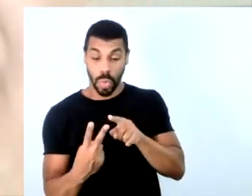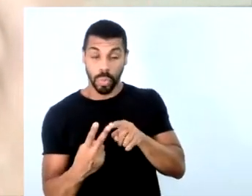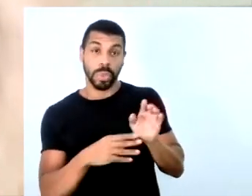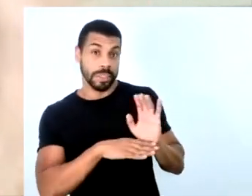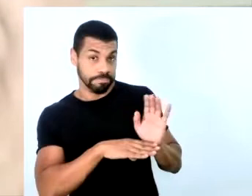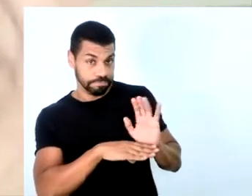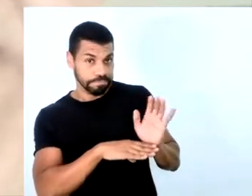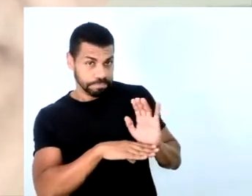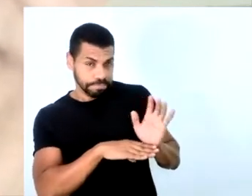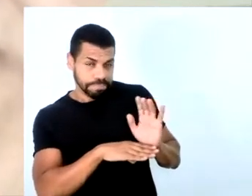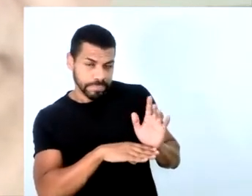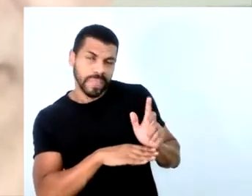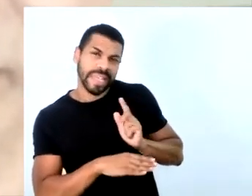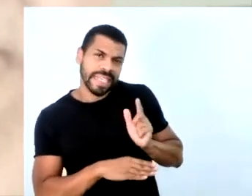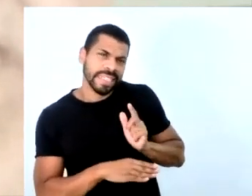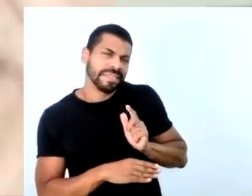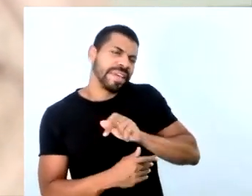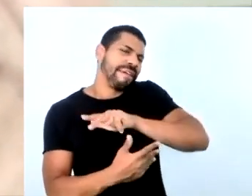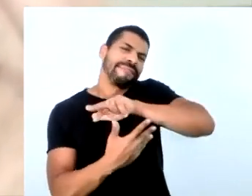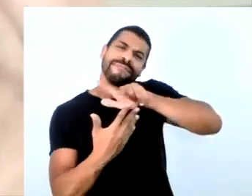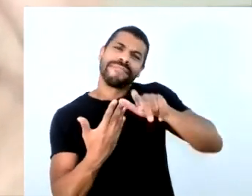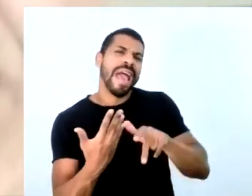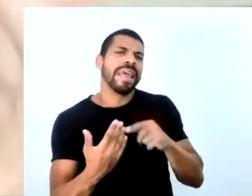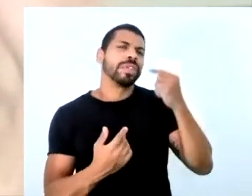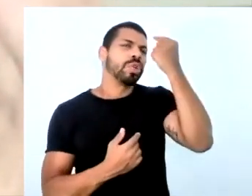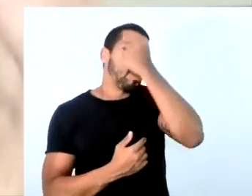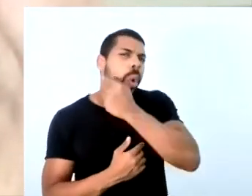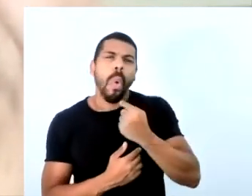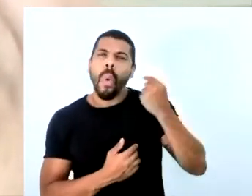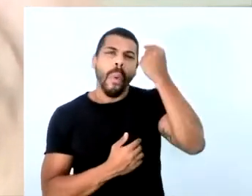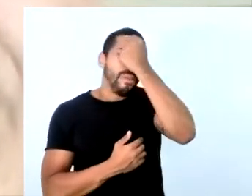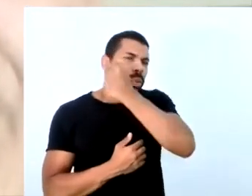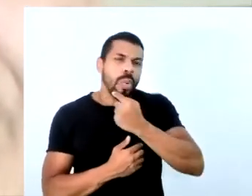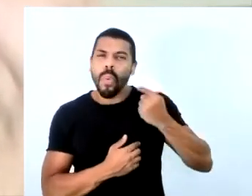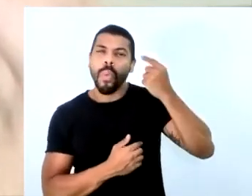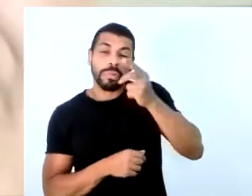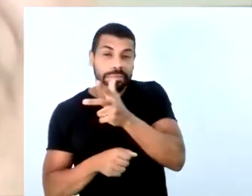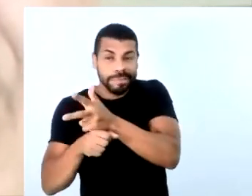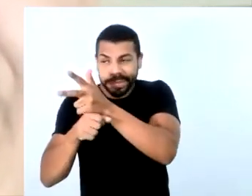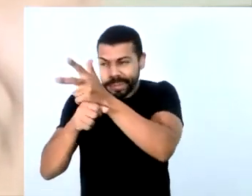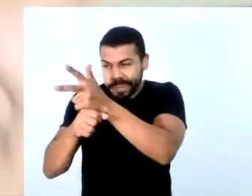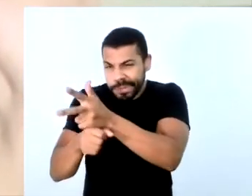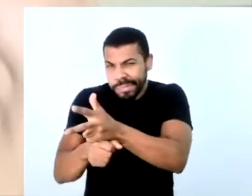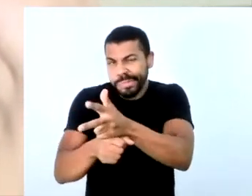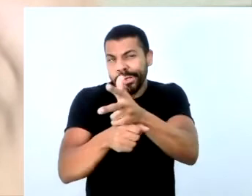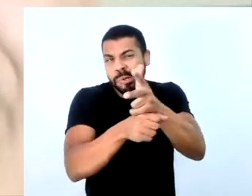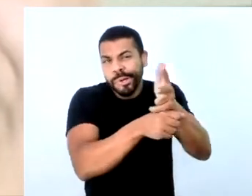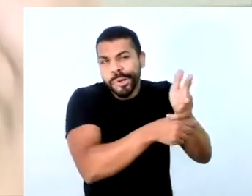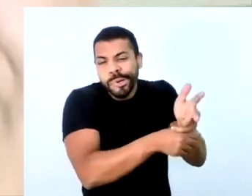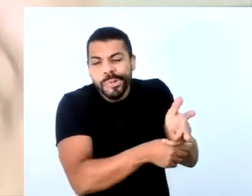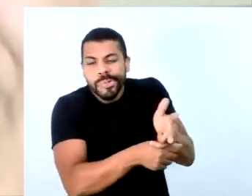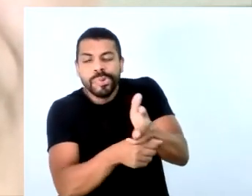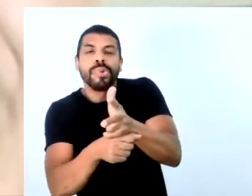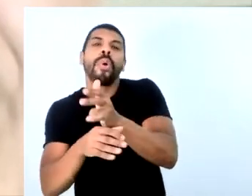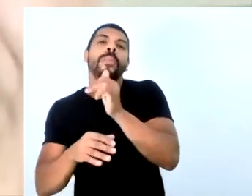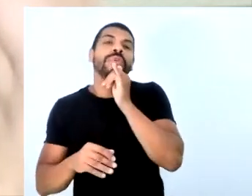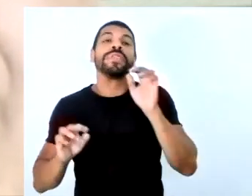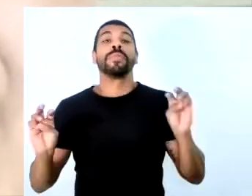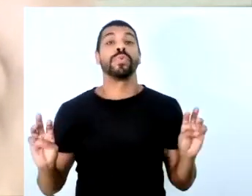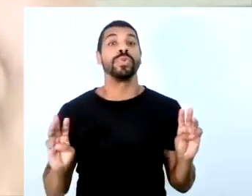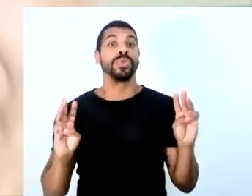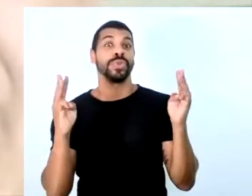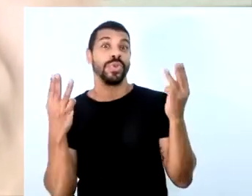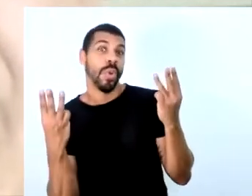com que o processo fique melhor. No caso do Divinas, no Mistério do Samba, por exemplo, também tinham muitas horas de material. O que acontecia era isso, assim,